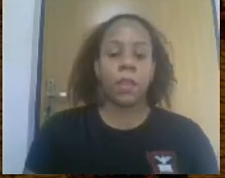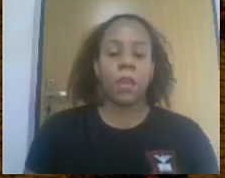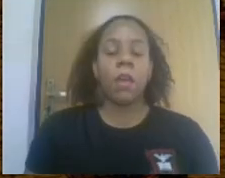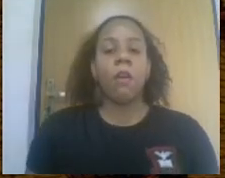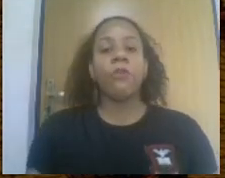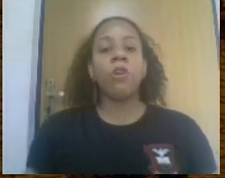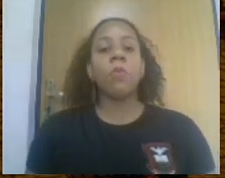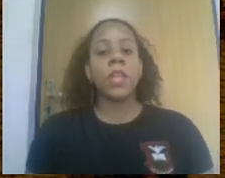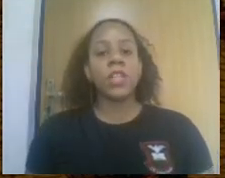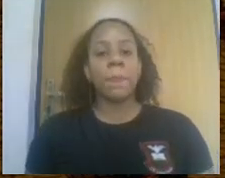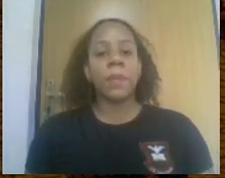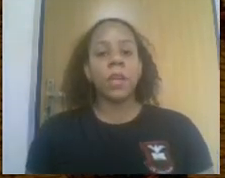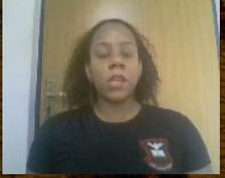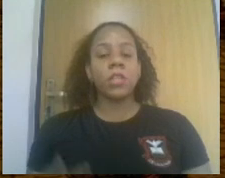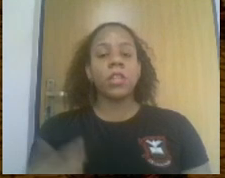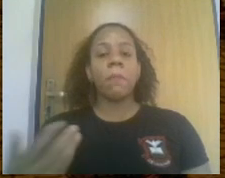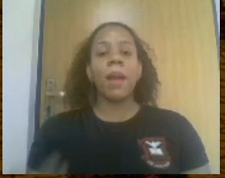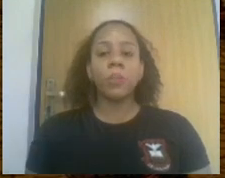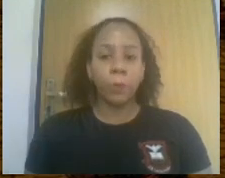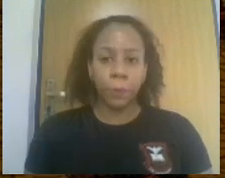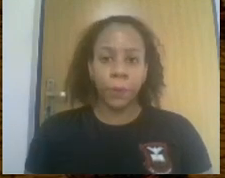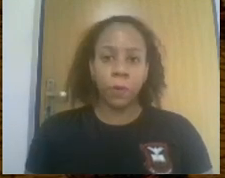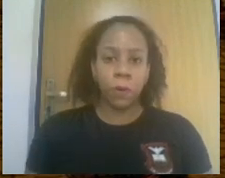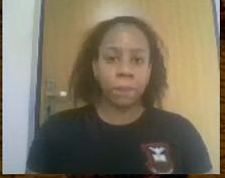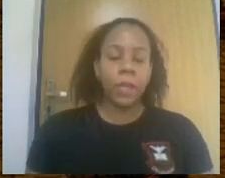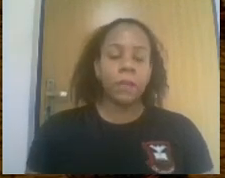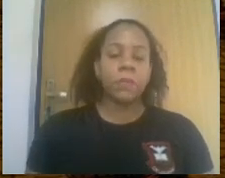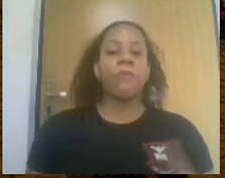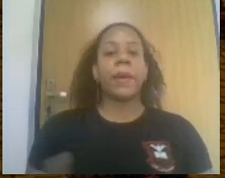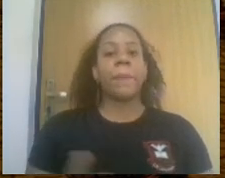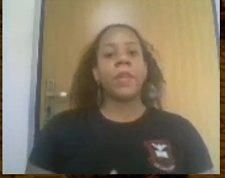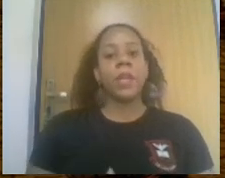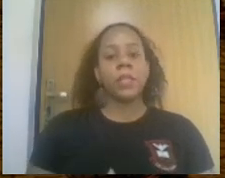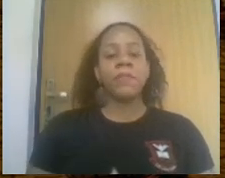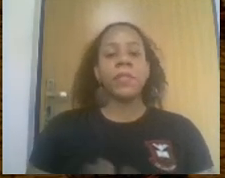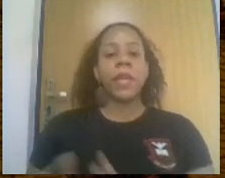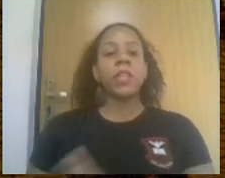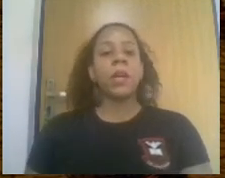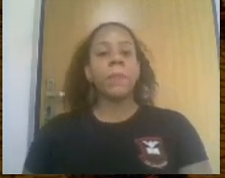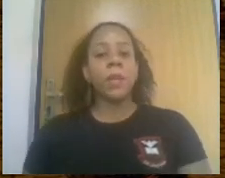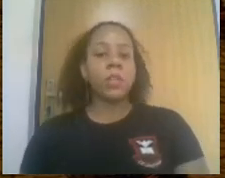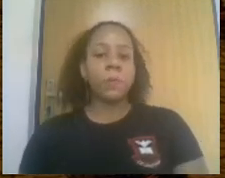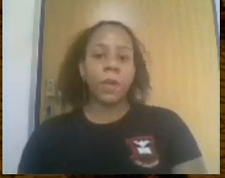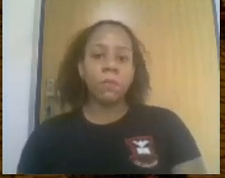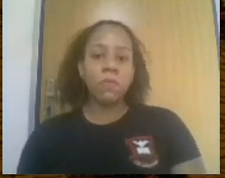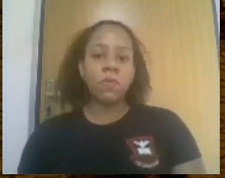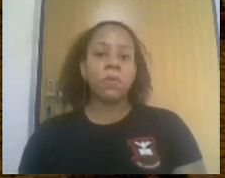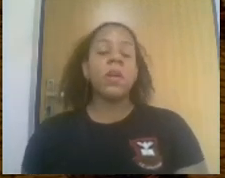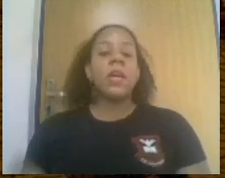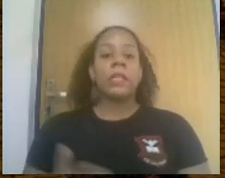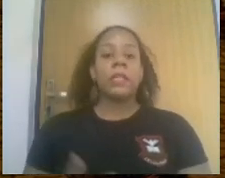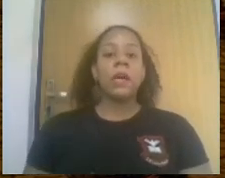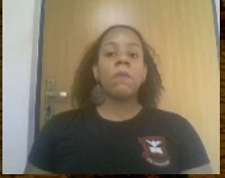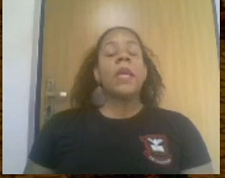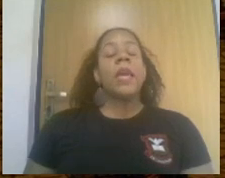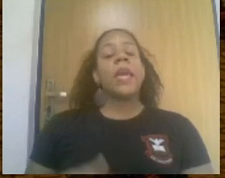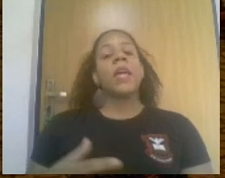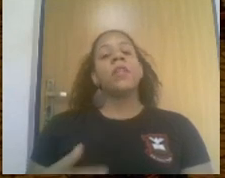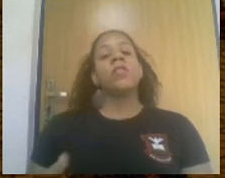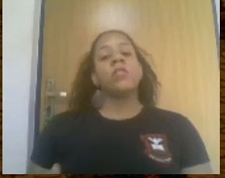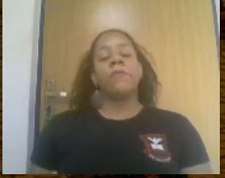Pernambuco foi uma das capitanias que mais prosperou? Então, foi a capitania de São Vicente e a capitania de Pernambuco.